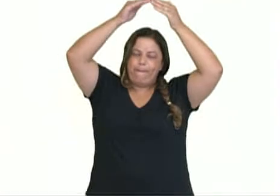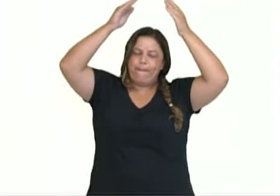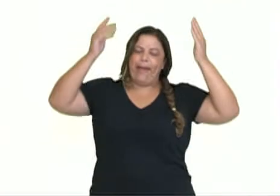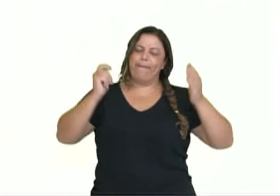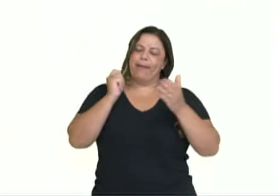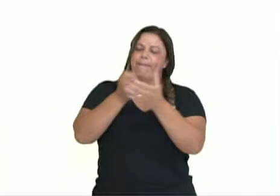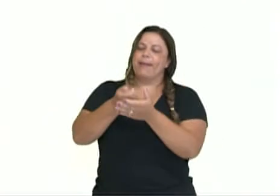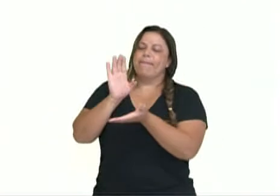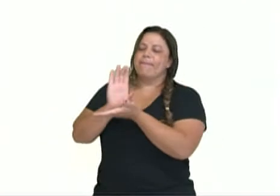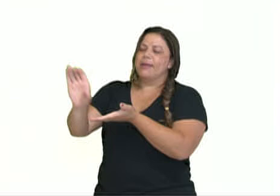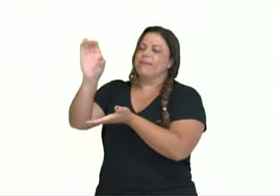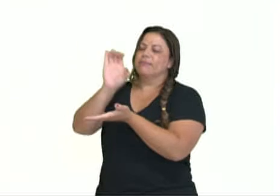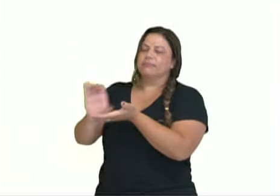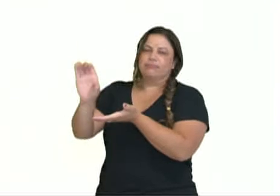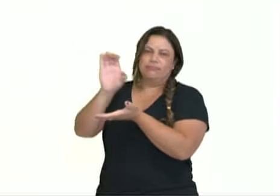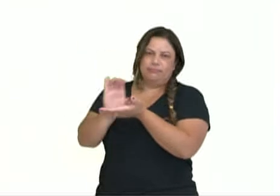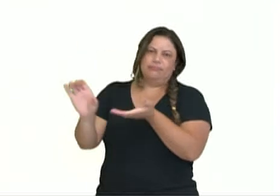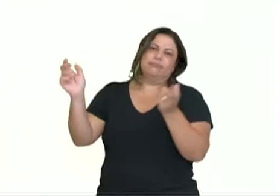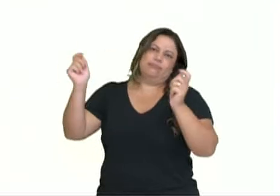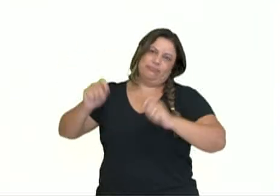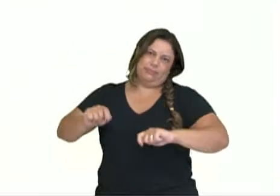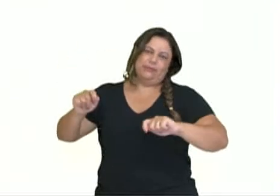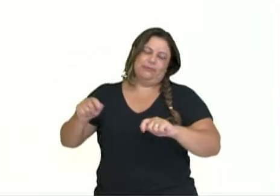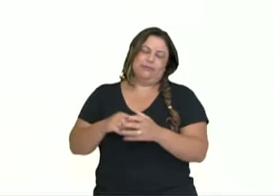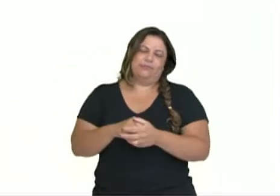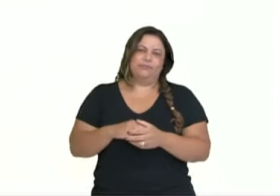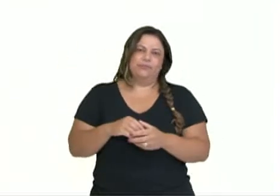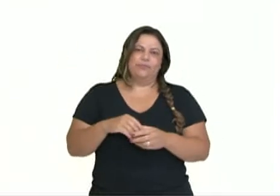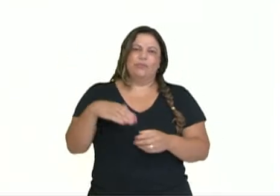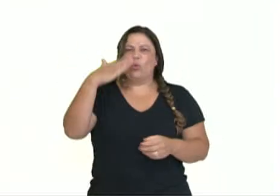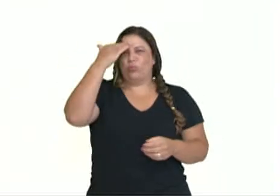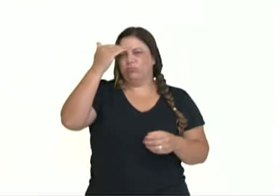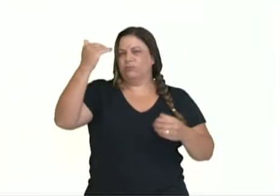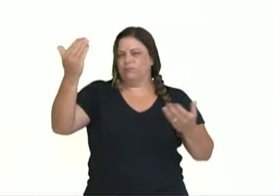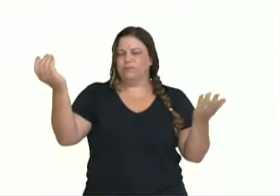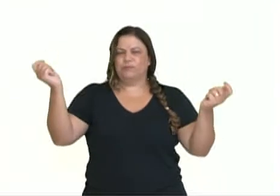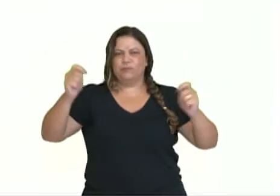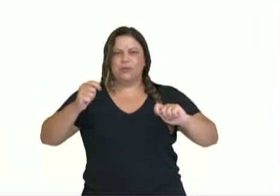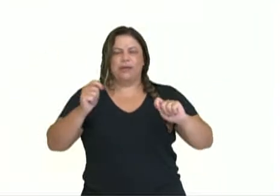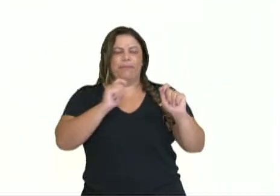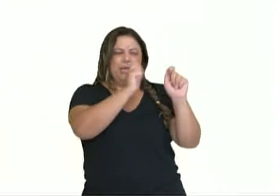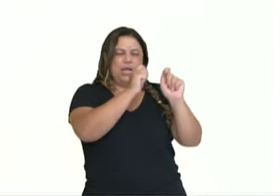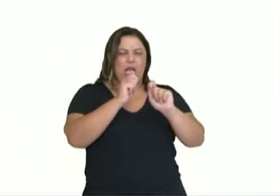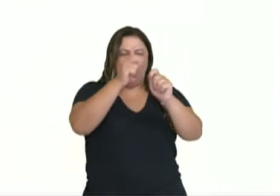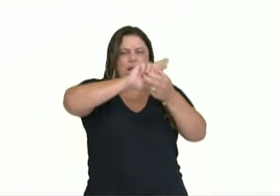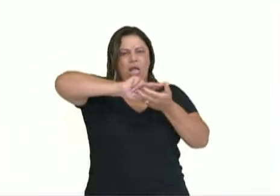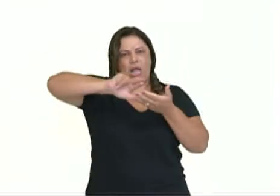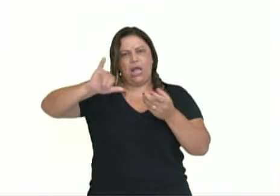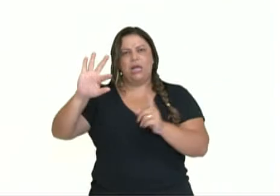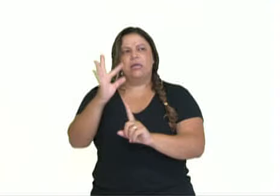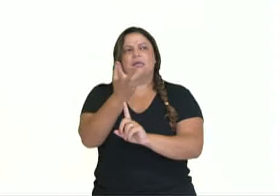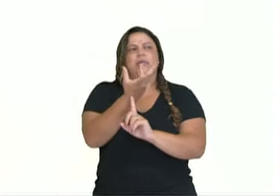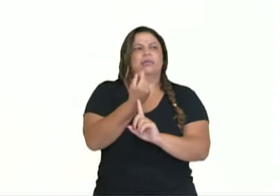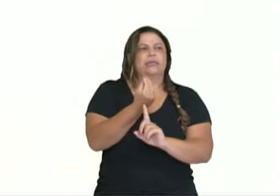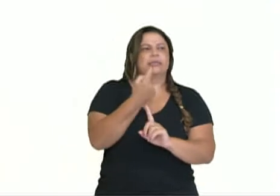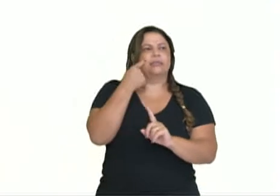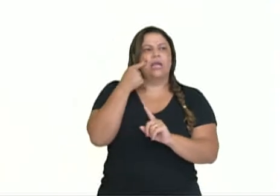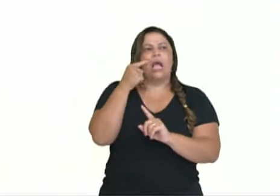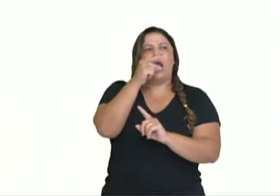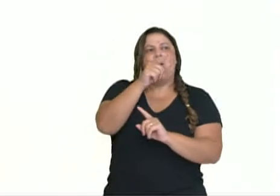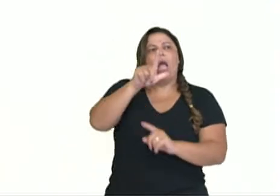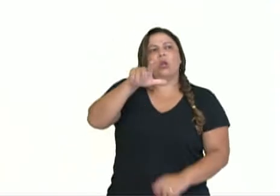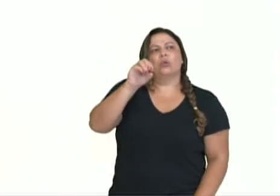procurando mostrar o poderio da cidade e ampliar o prestígio pessoal. No caso aqui no cantinho, quase sumindo, você tem o Lorenzo